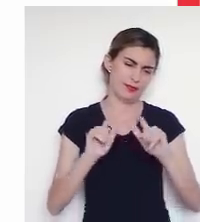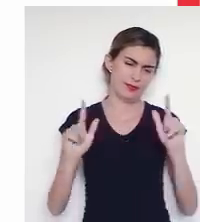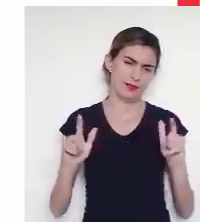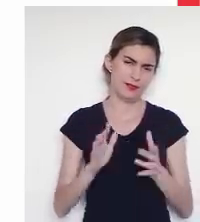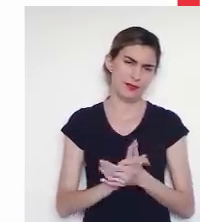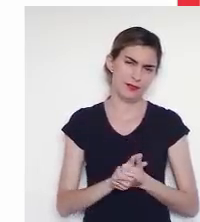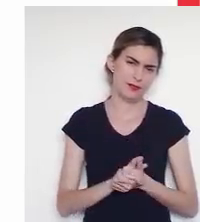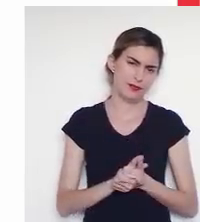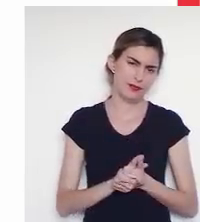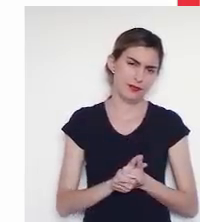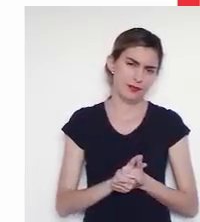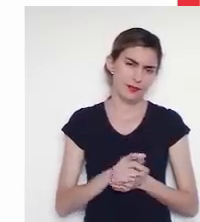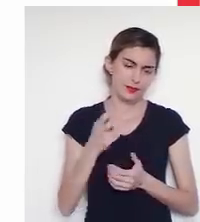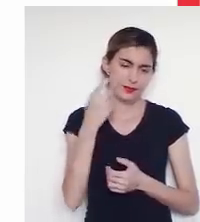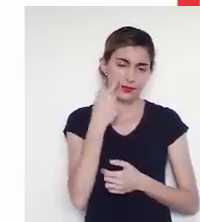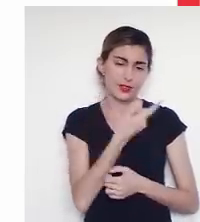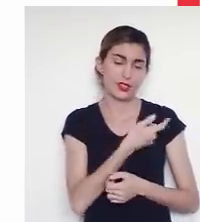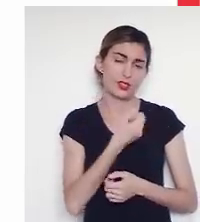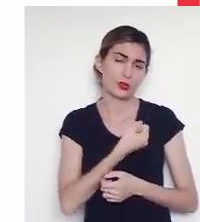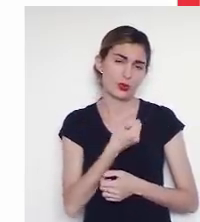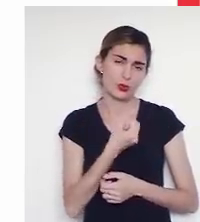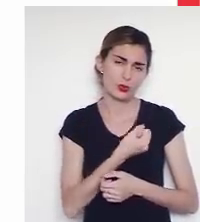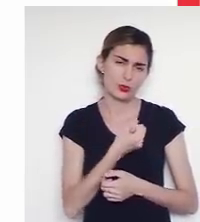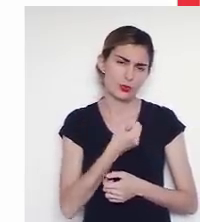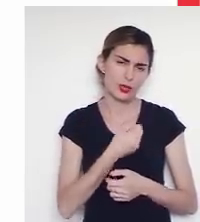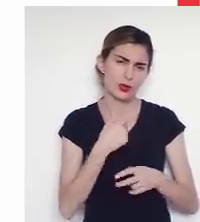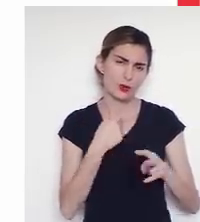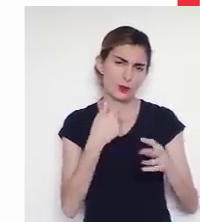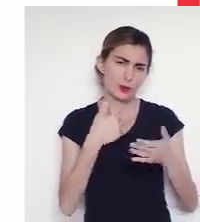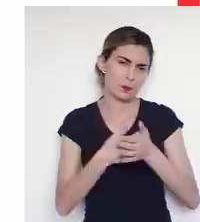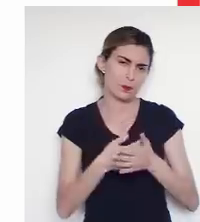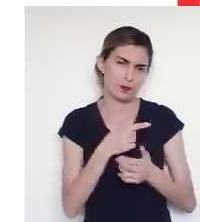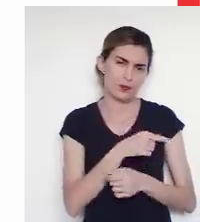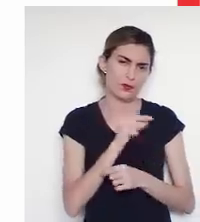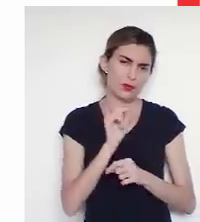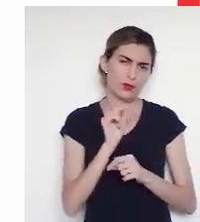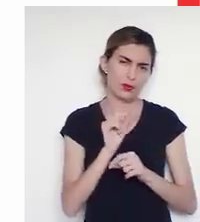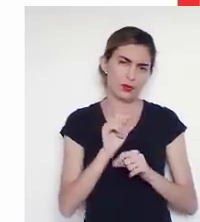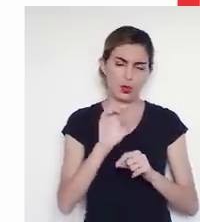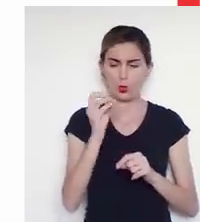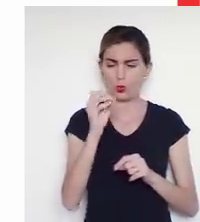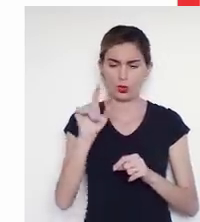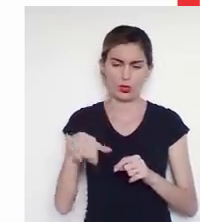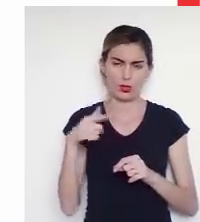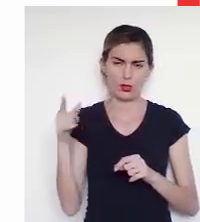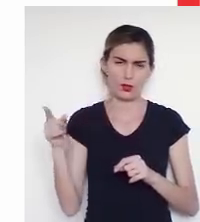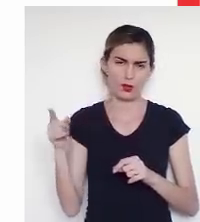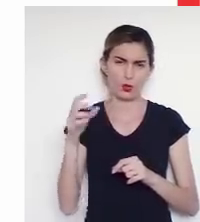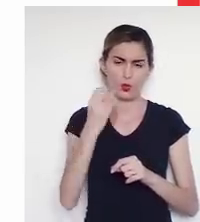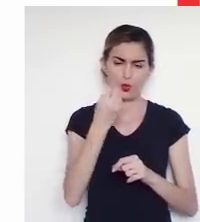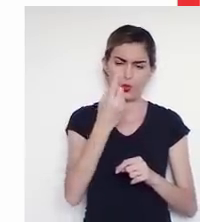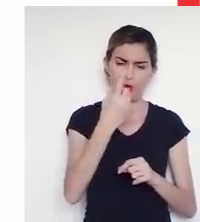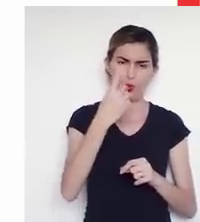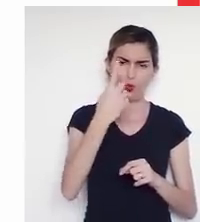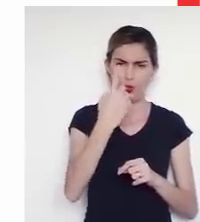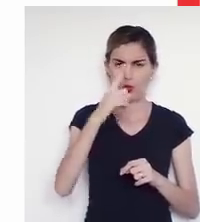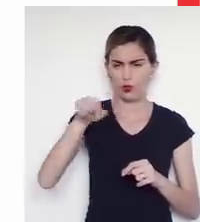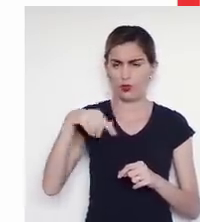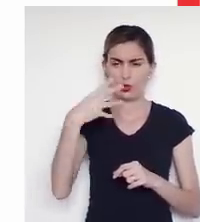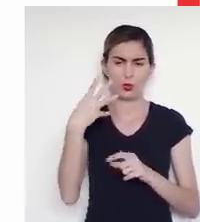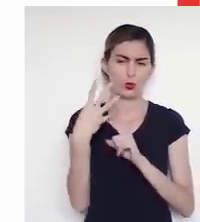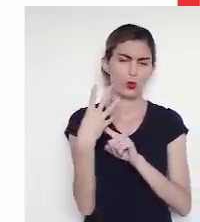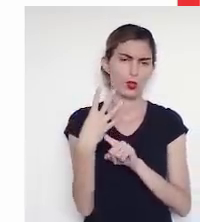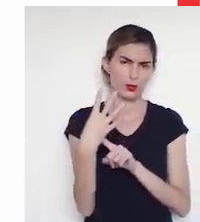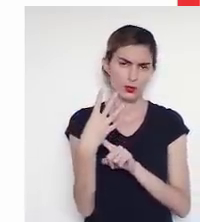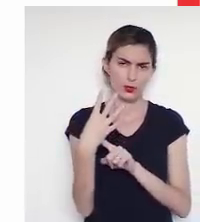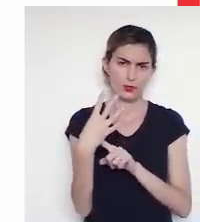tela. E aí, ó, esse número com aproximação de uma casa decimal, 1,4.